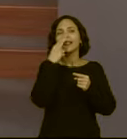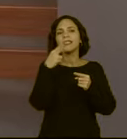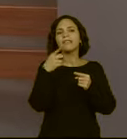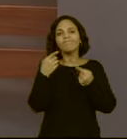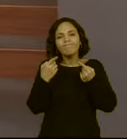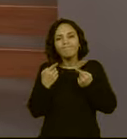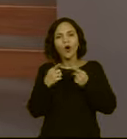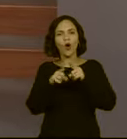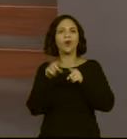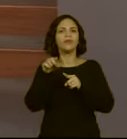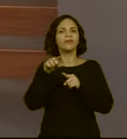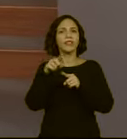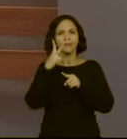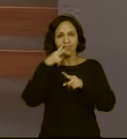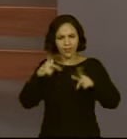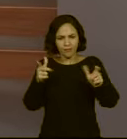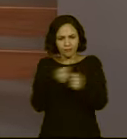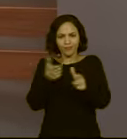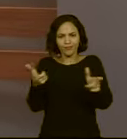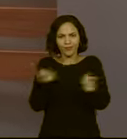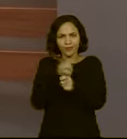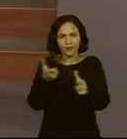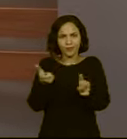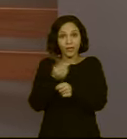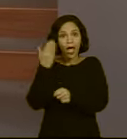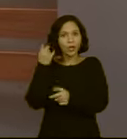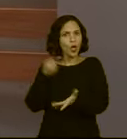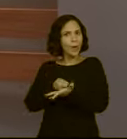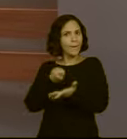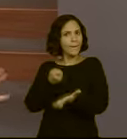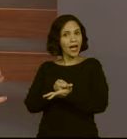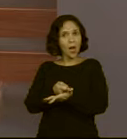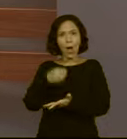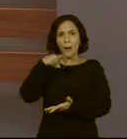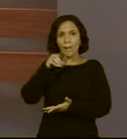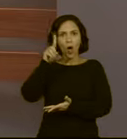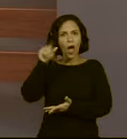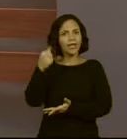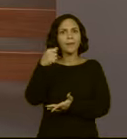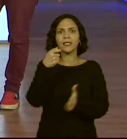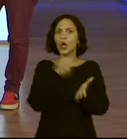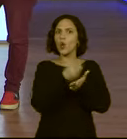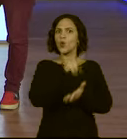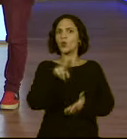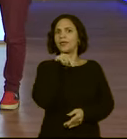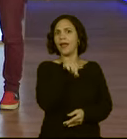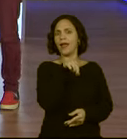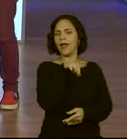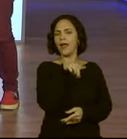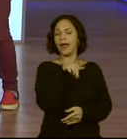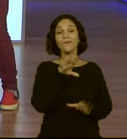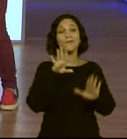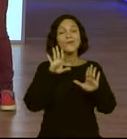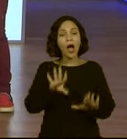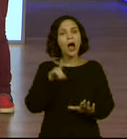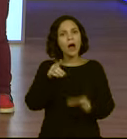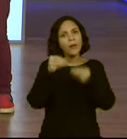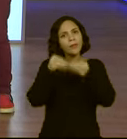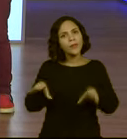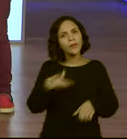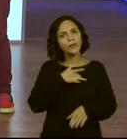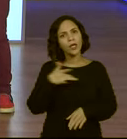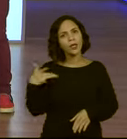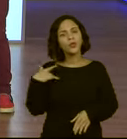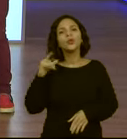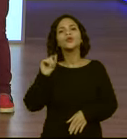justamente desse acessório que era um acessório obrigatório na moda da época mas que ele